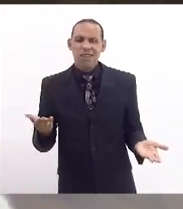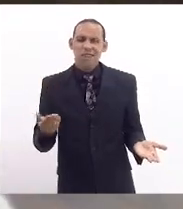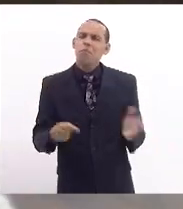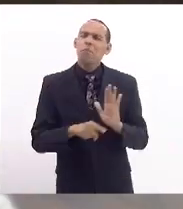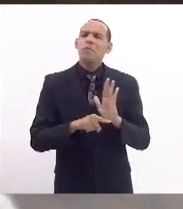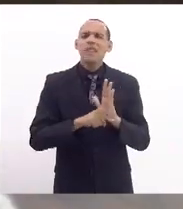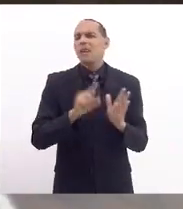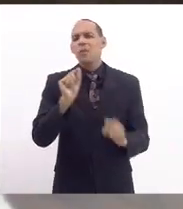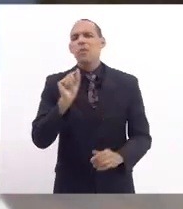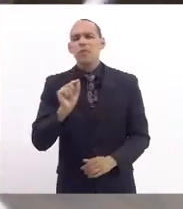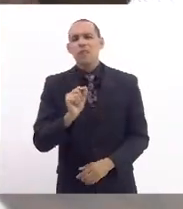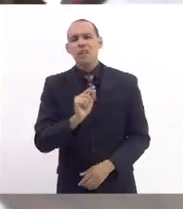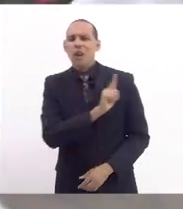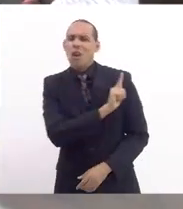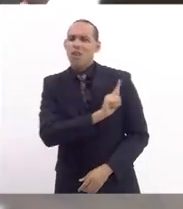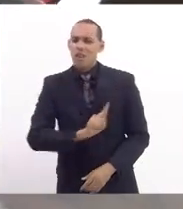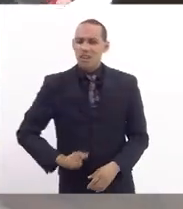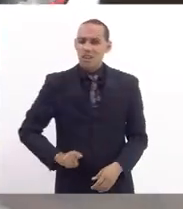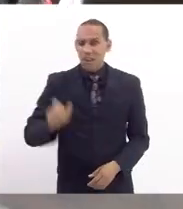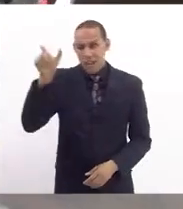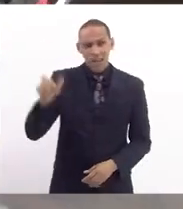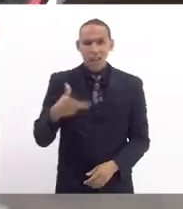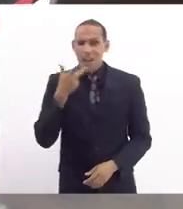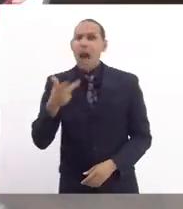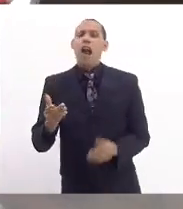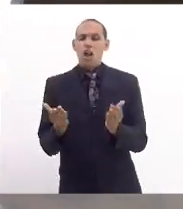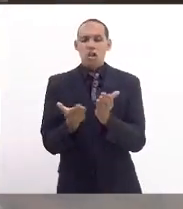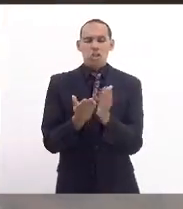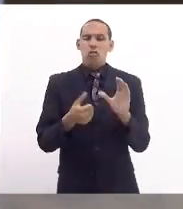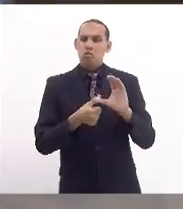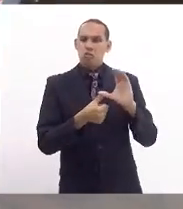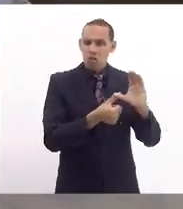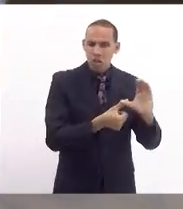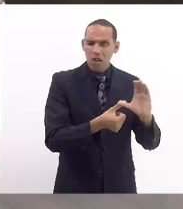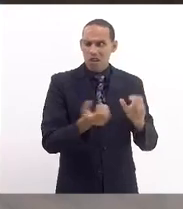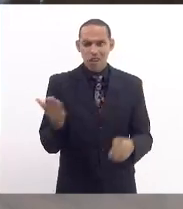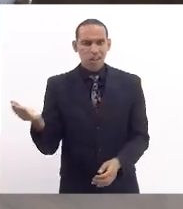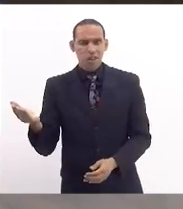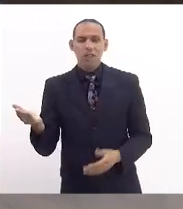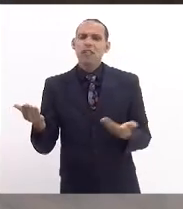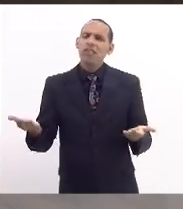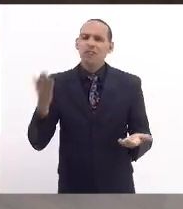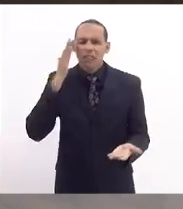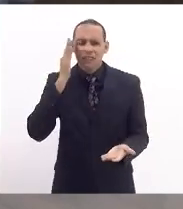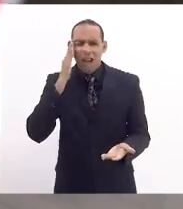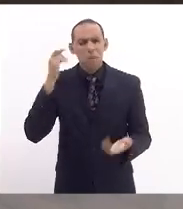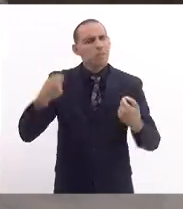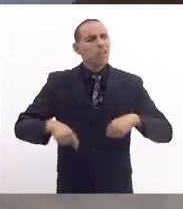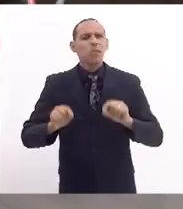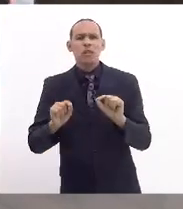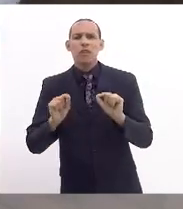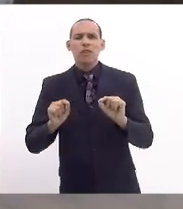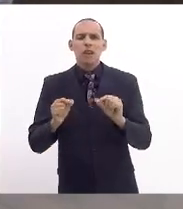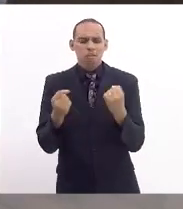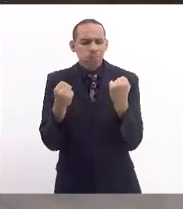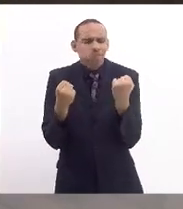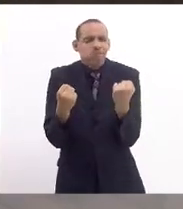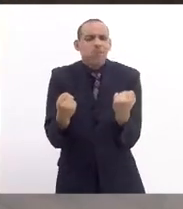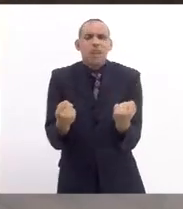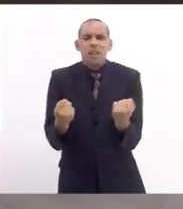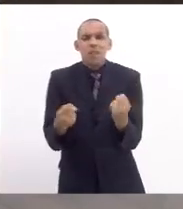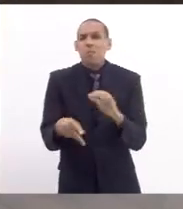gente que o governador do Estado como Cristão que ele disse que é daquele minimamente saiba do peso